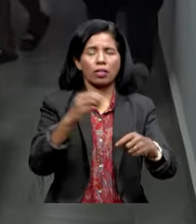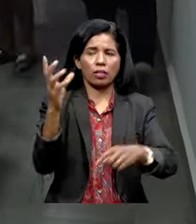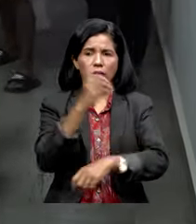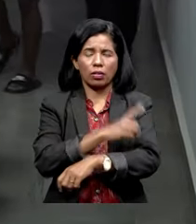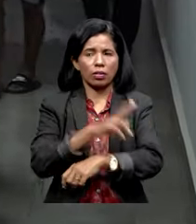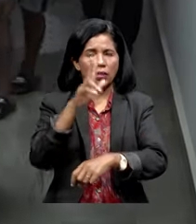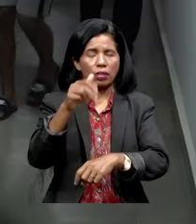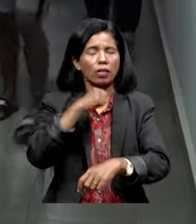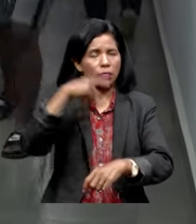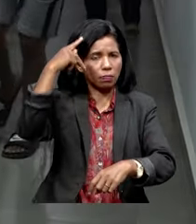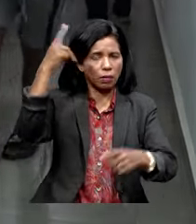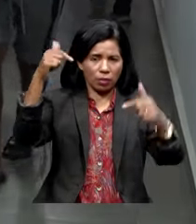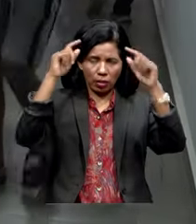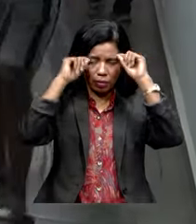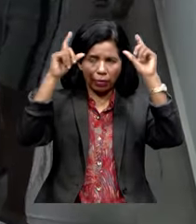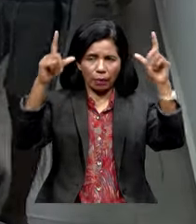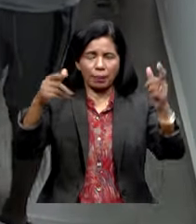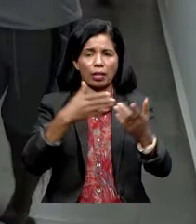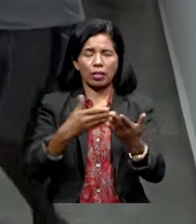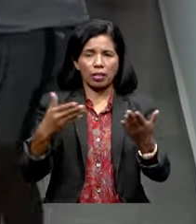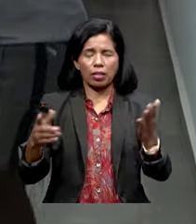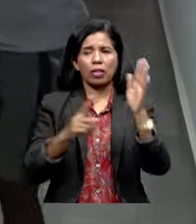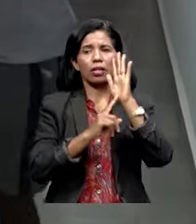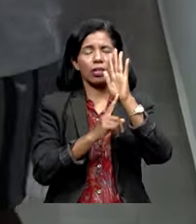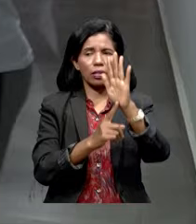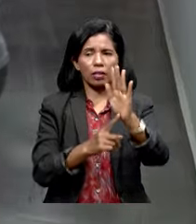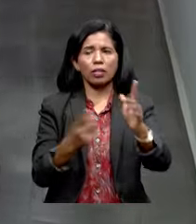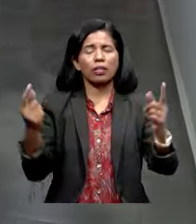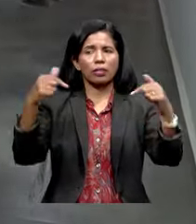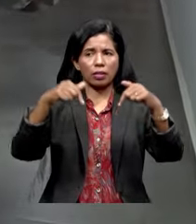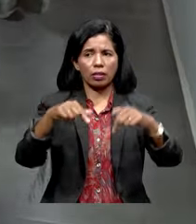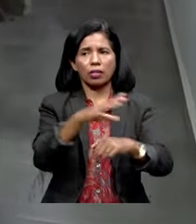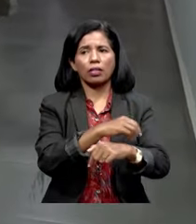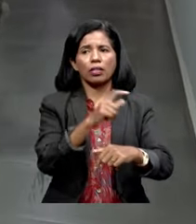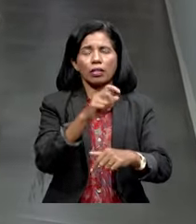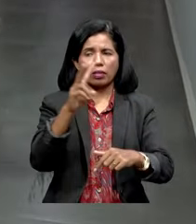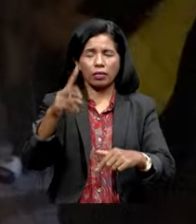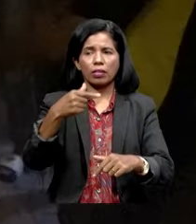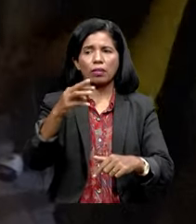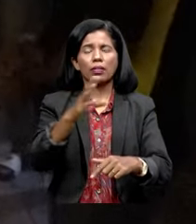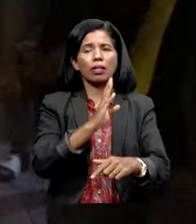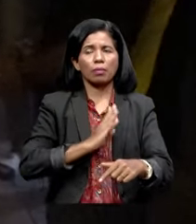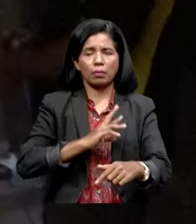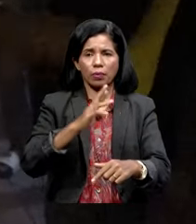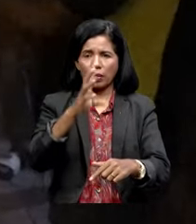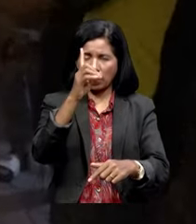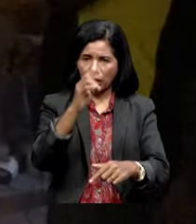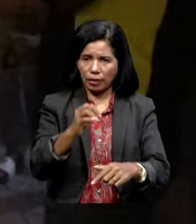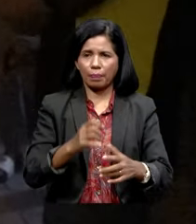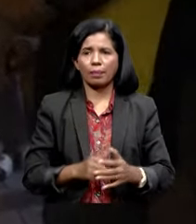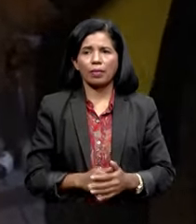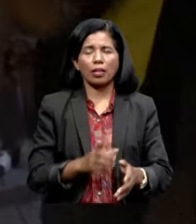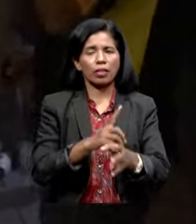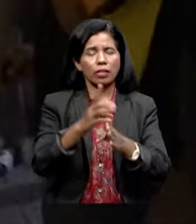Lorontolo Papa e Timor-Leste. Equipamento para transmissão direita ne, to estação televisão GMN e a Bebora Dili Domingo ne.